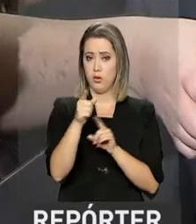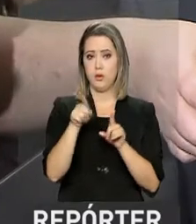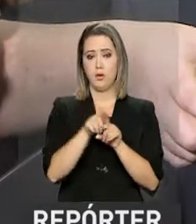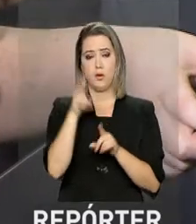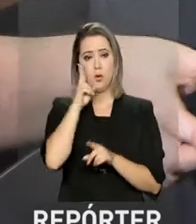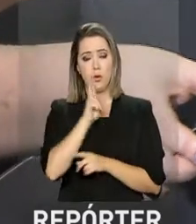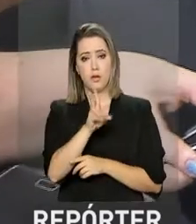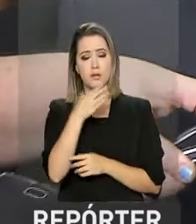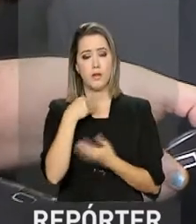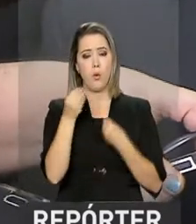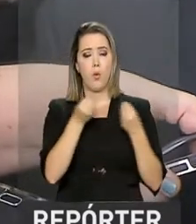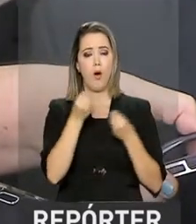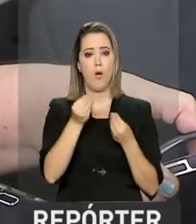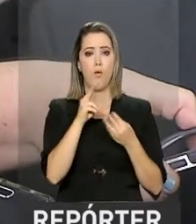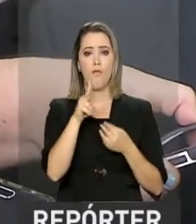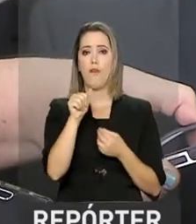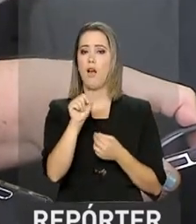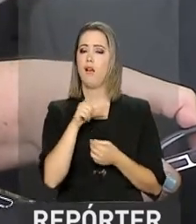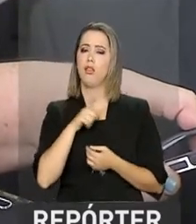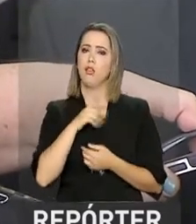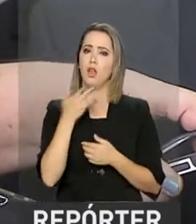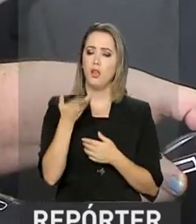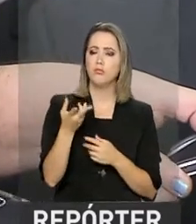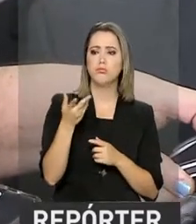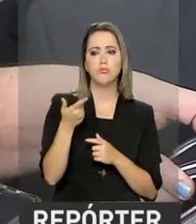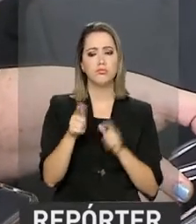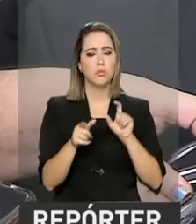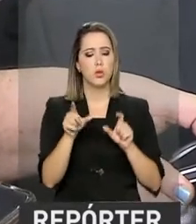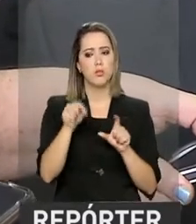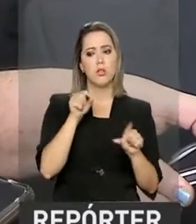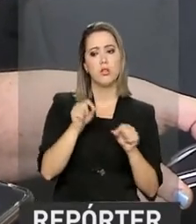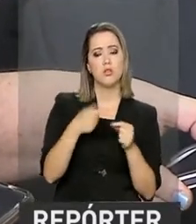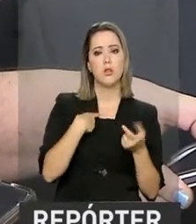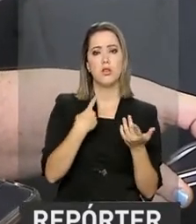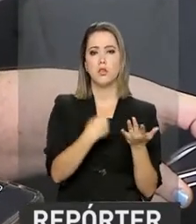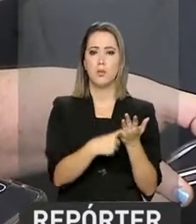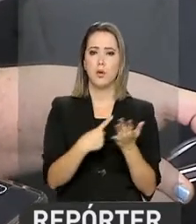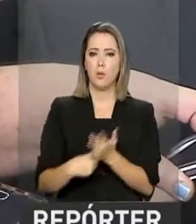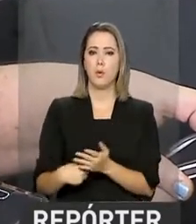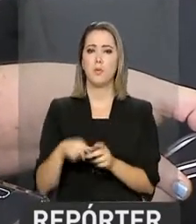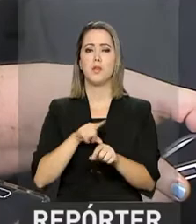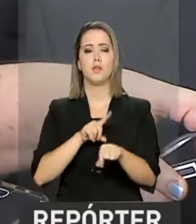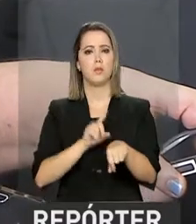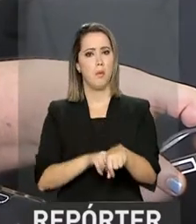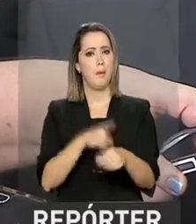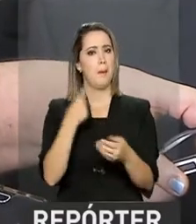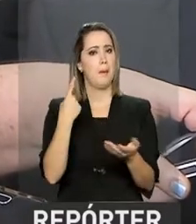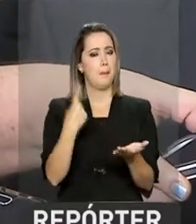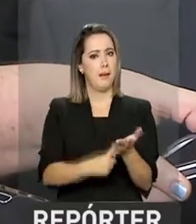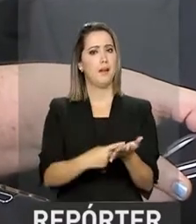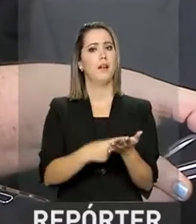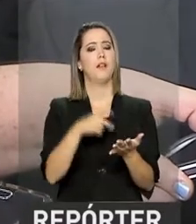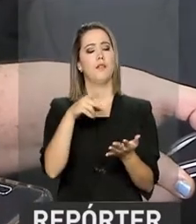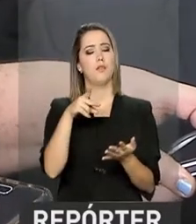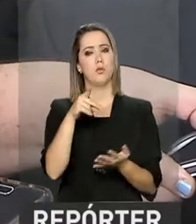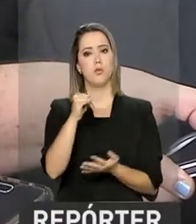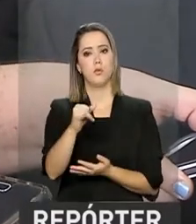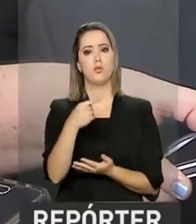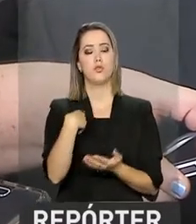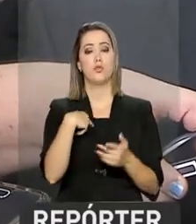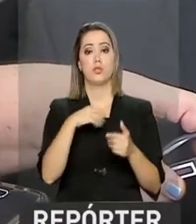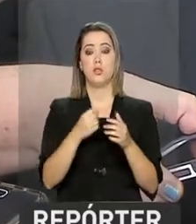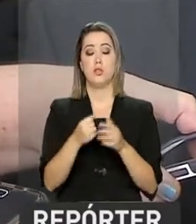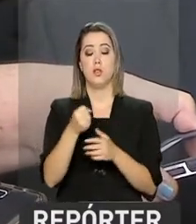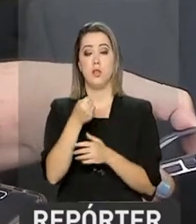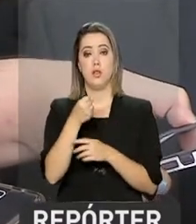ea partir dali e também fazer o próprio agendamento para entrevista à para o seu emprego